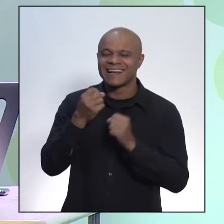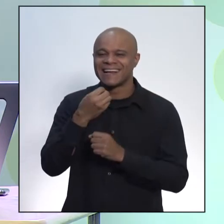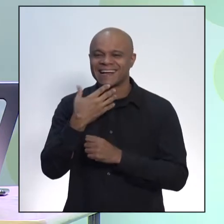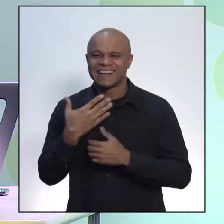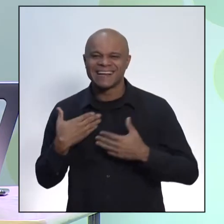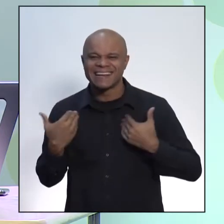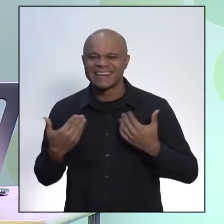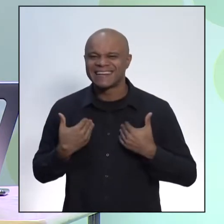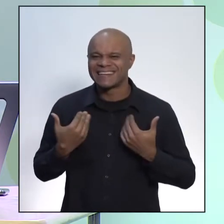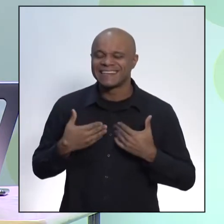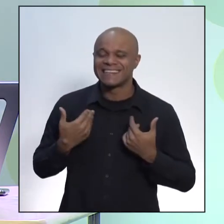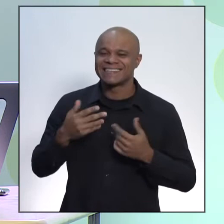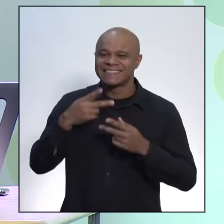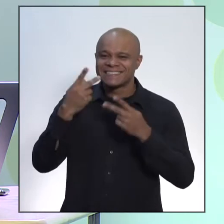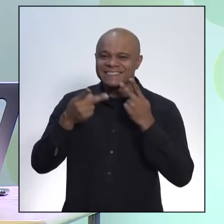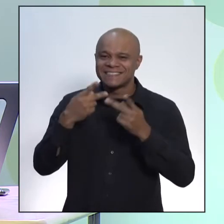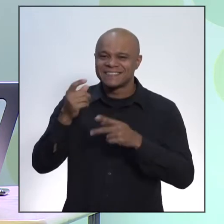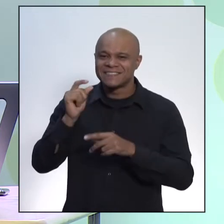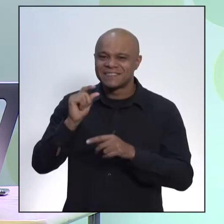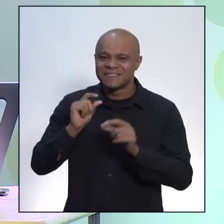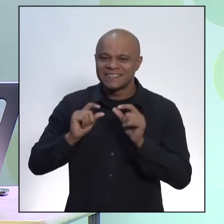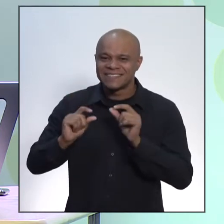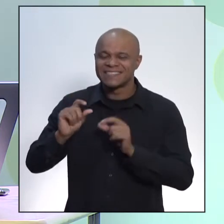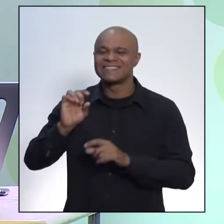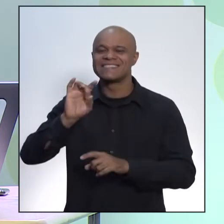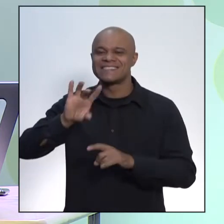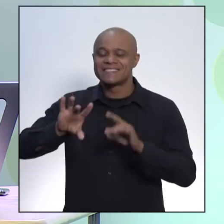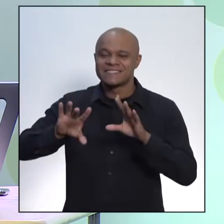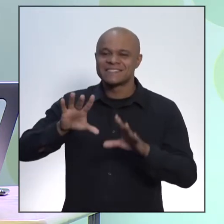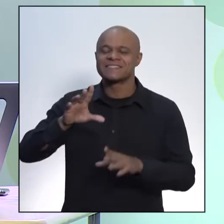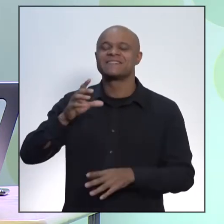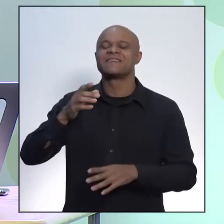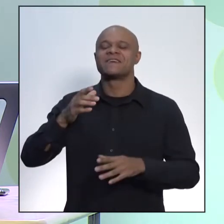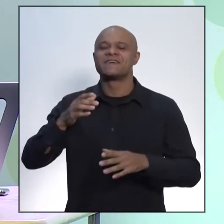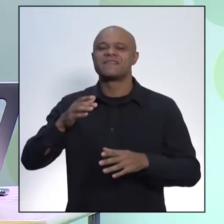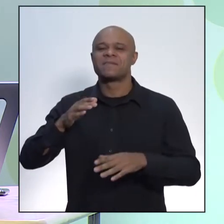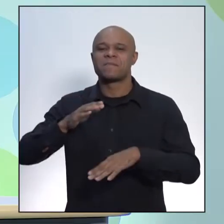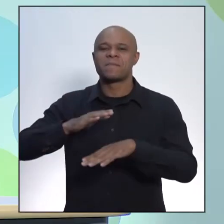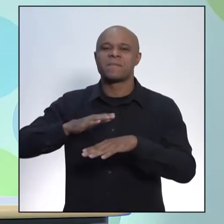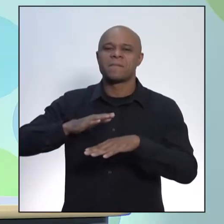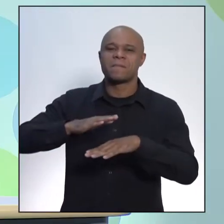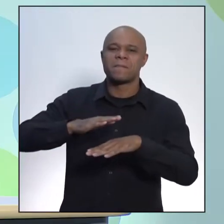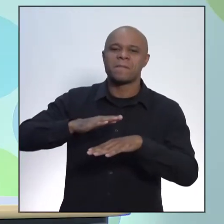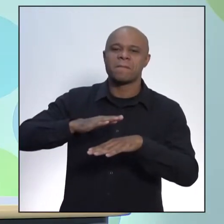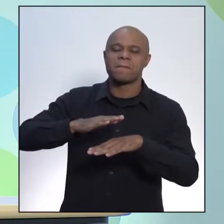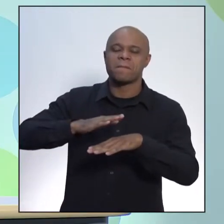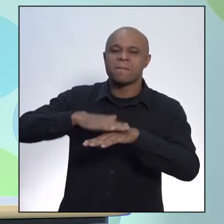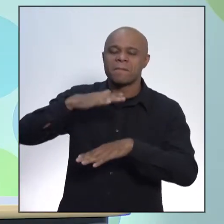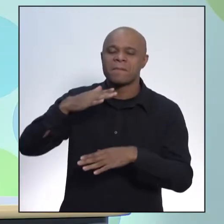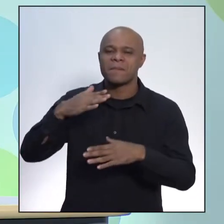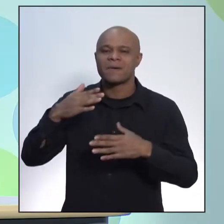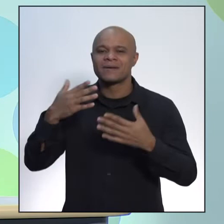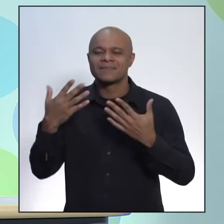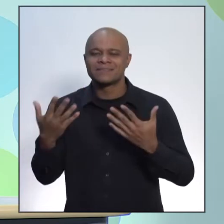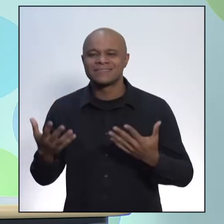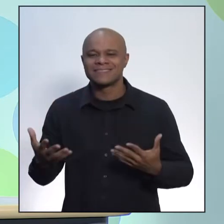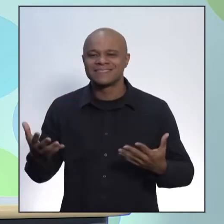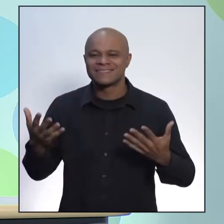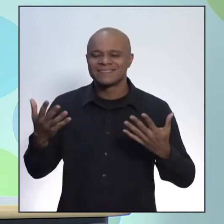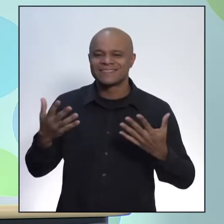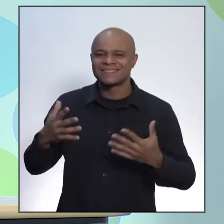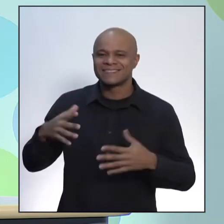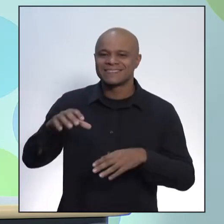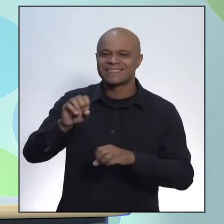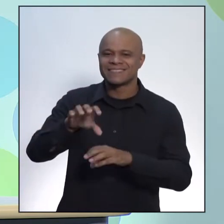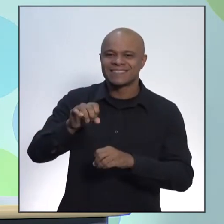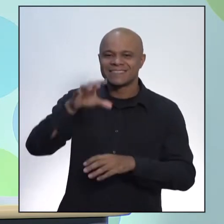A gente fala pouco sobre isso, né? Sobre a necessidade de ter um bom humor para conseguir ter mais leveza. Sim, sim. O que você acha? Adriana, nós